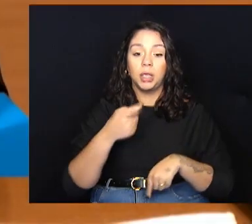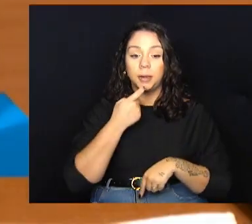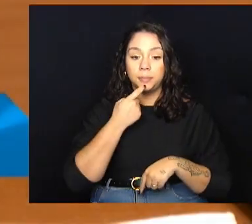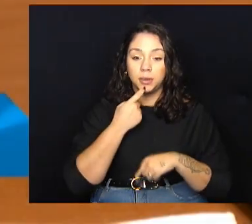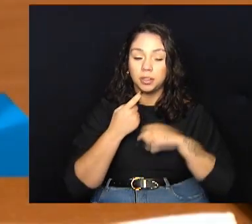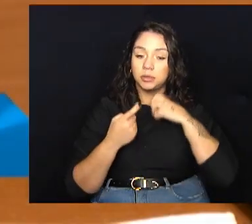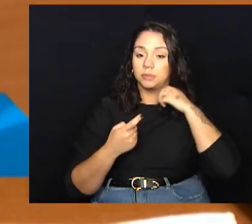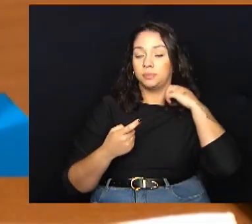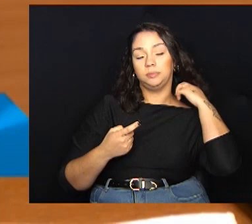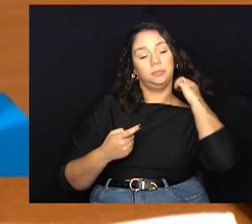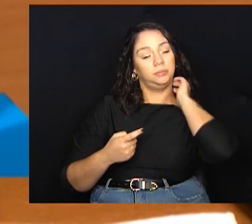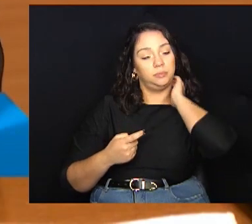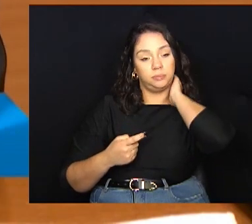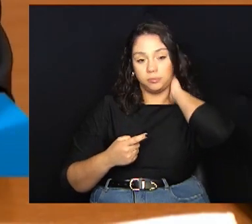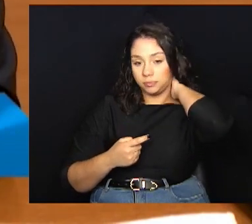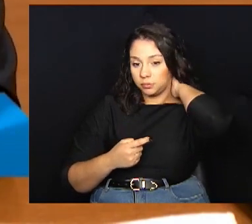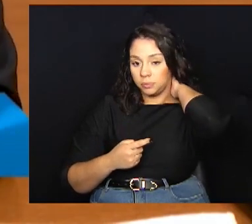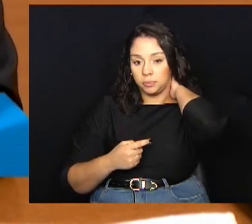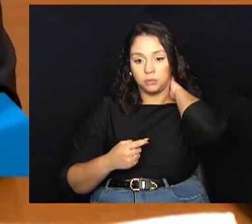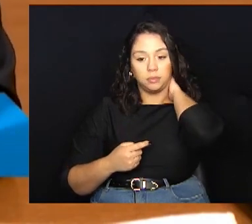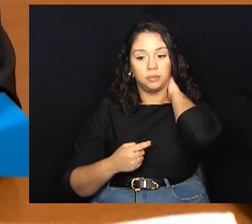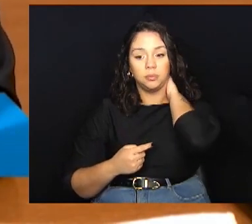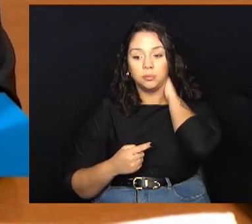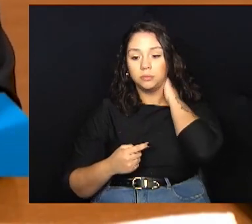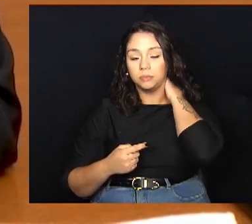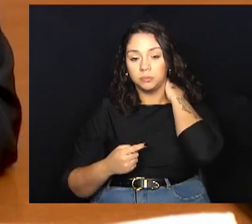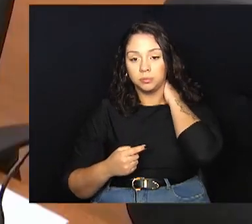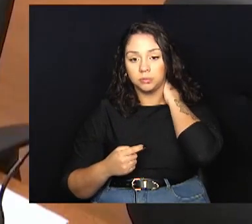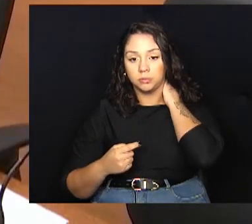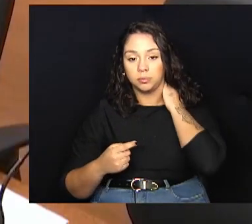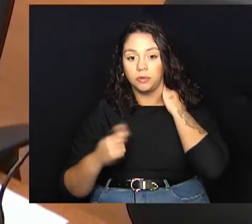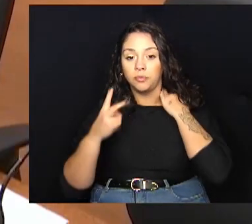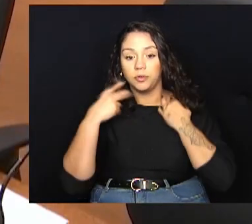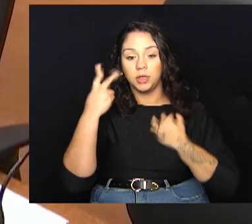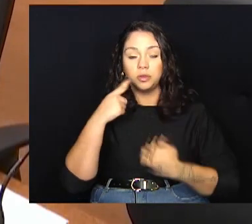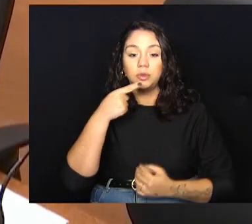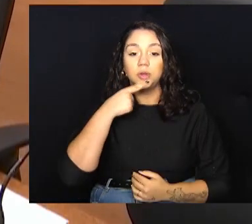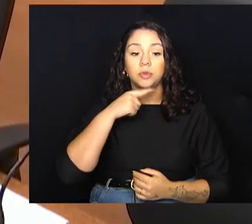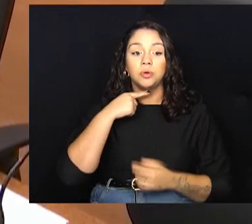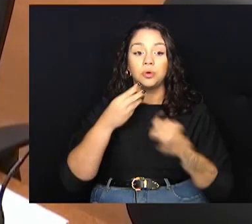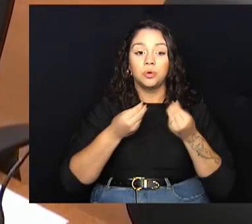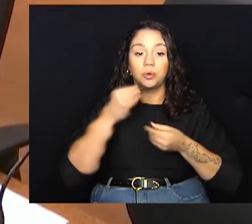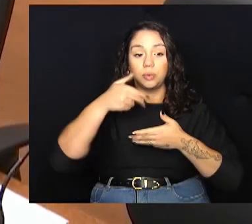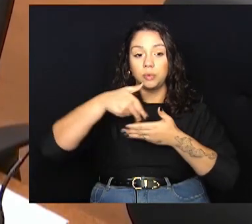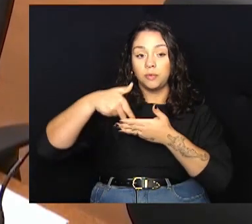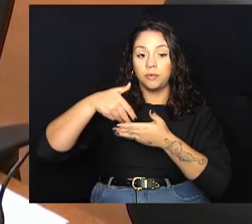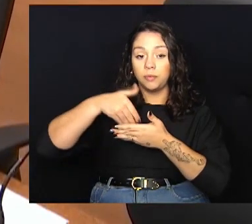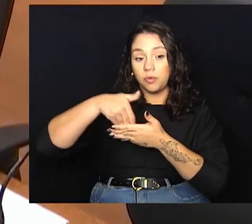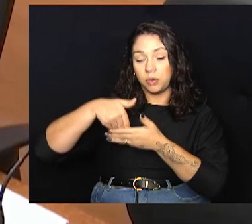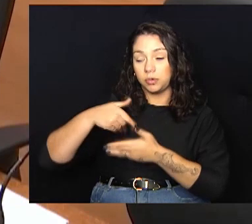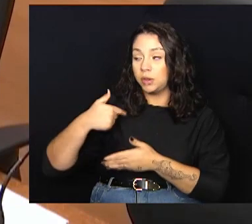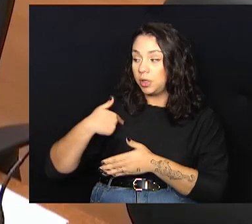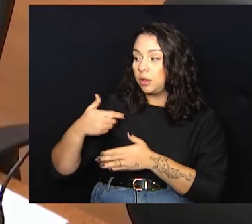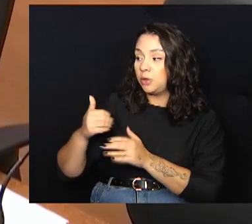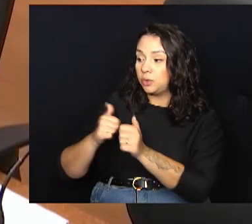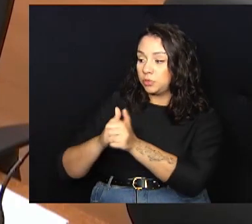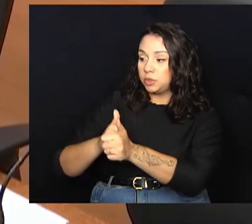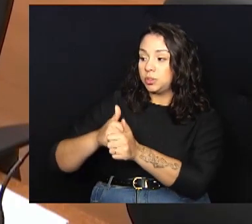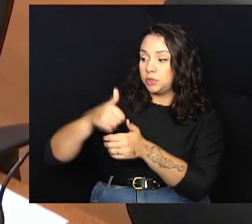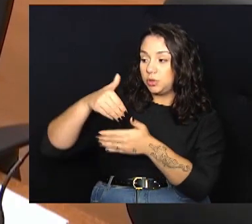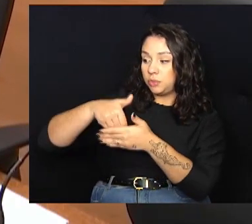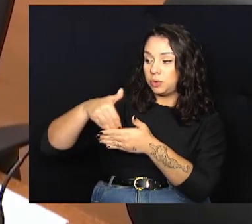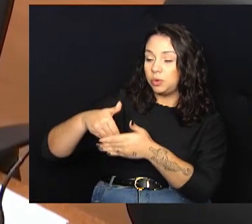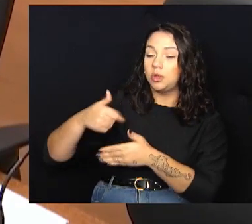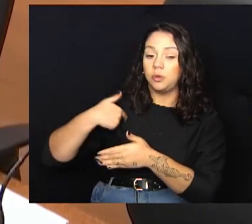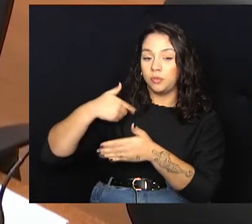do vereador Eduardo magoga como vota eu sigo relator voto favorável Eu